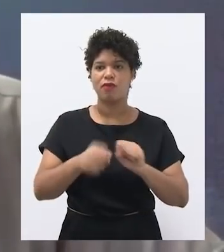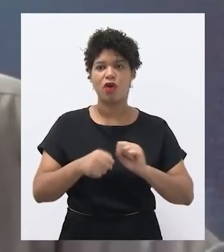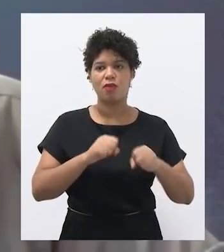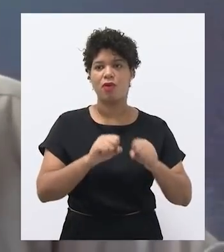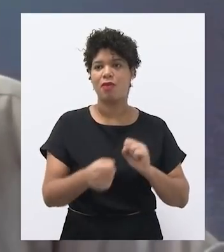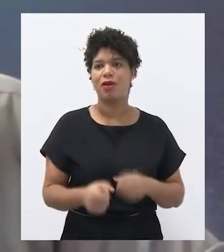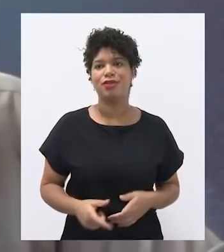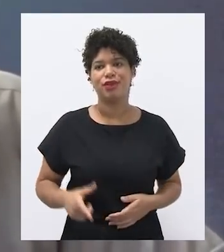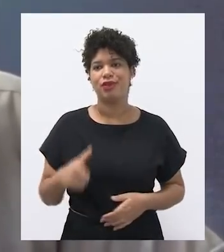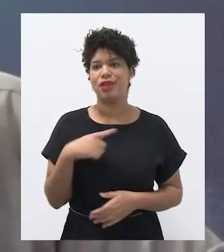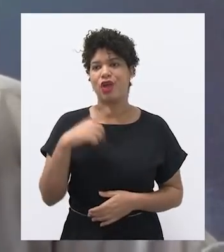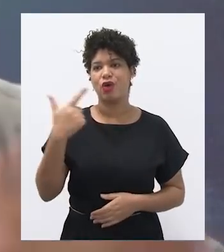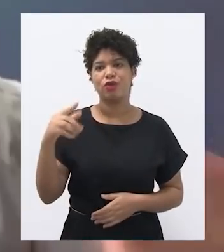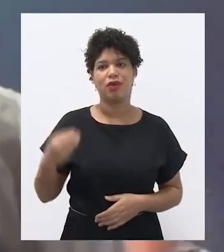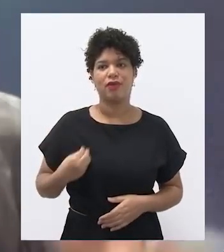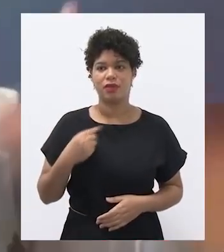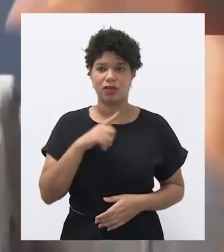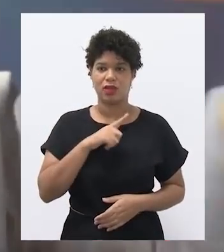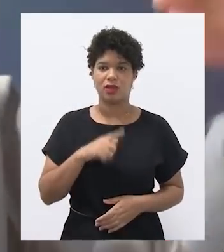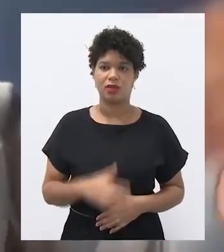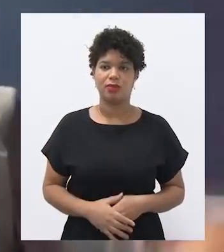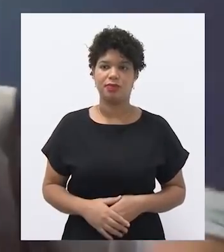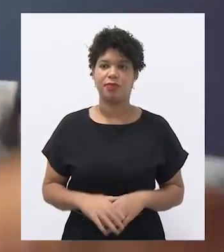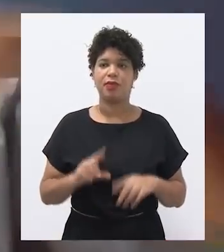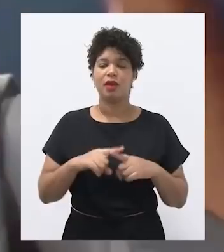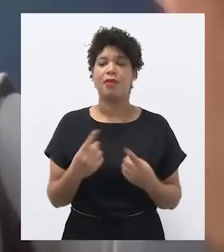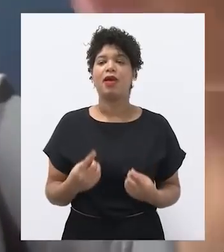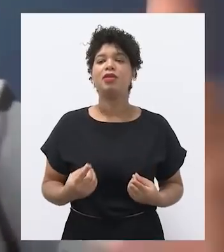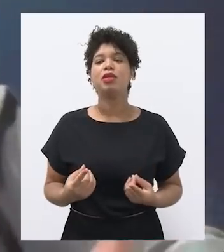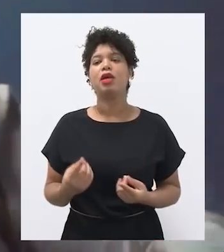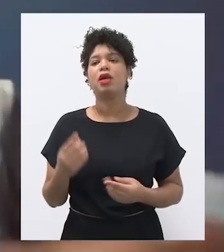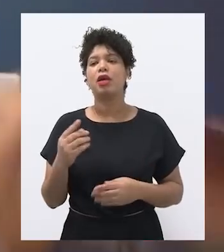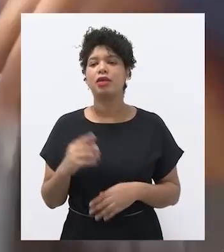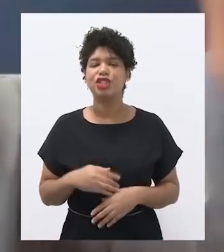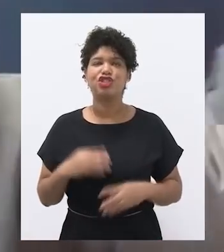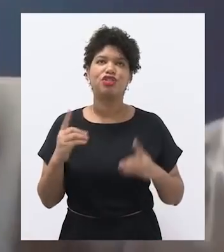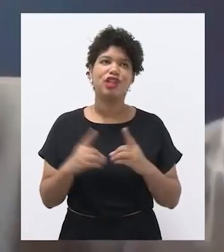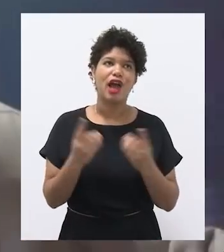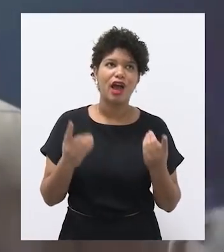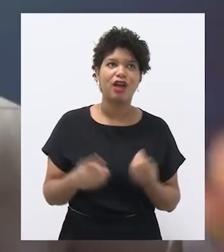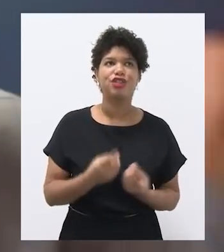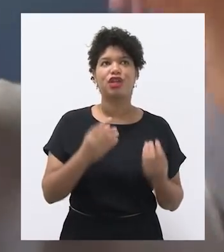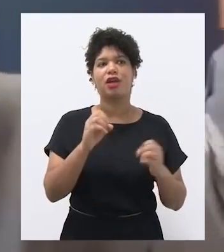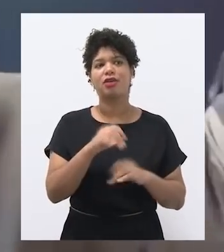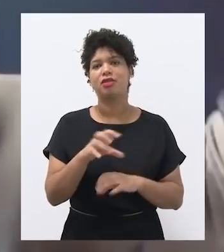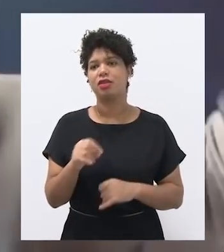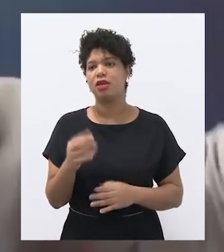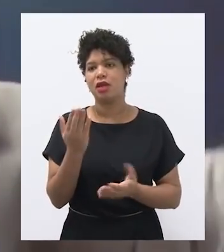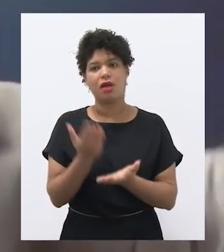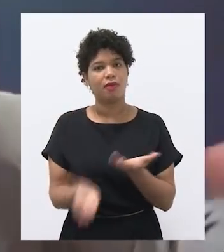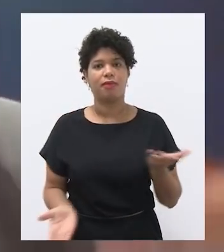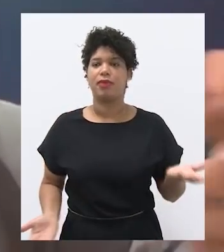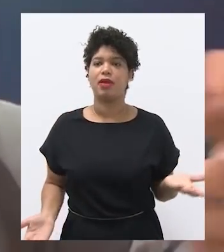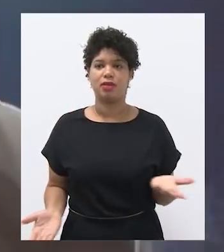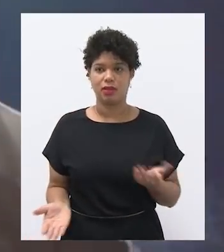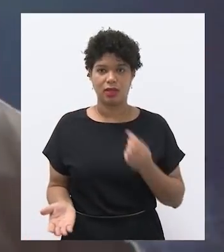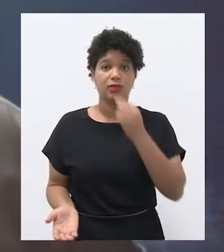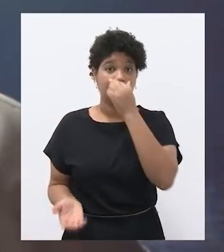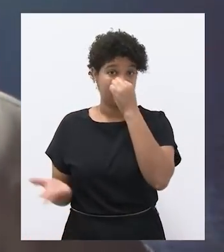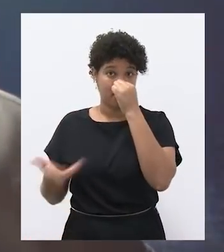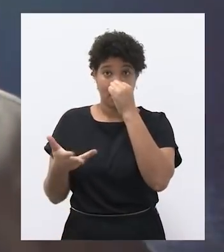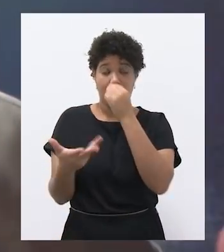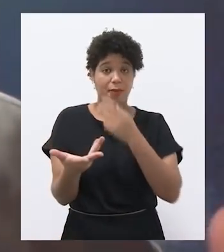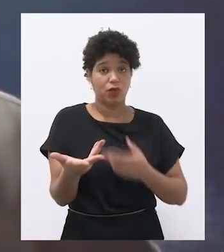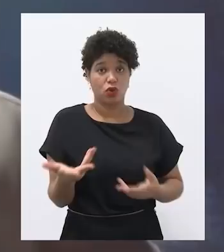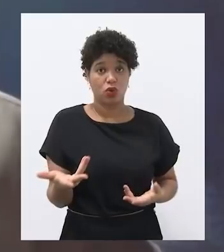que existe. Né? O tempo que você vai montar um curso, preparar a didática para ensinar, e ficou velho. É a nossa velocidade